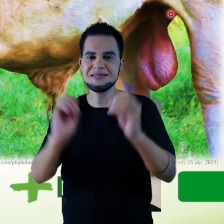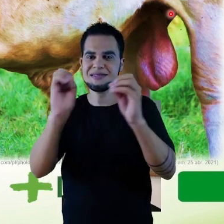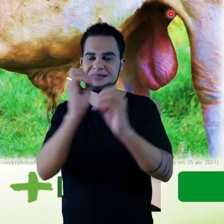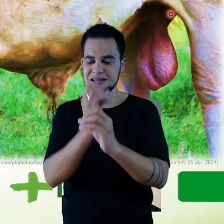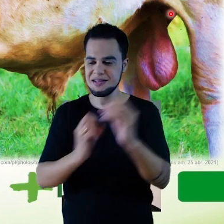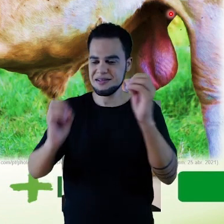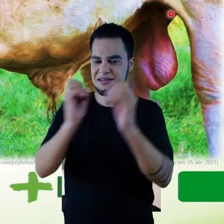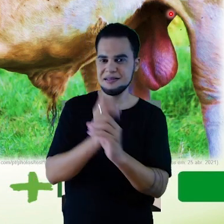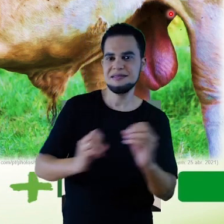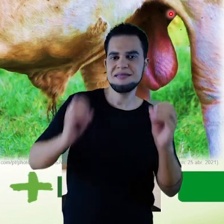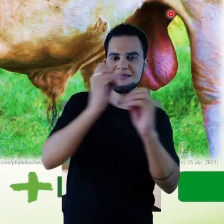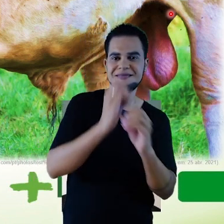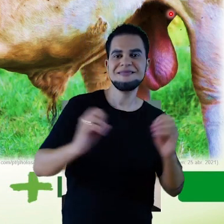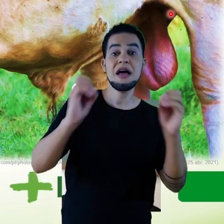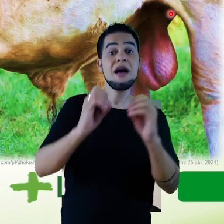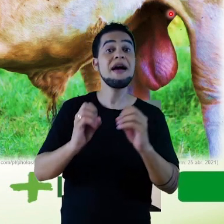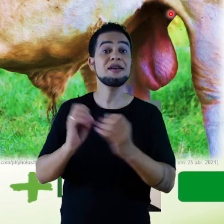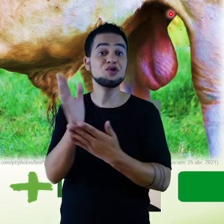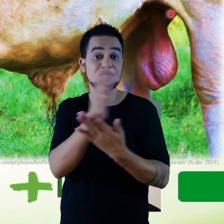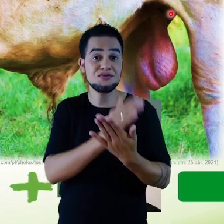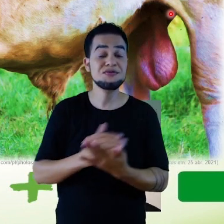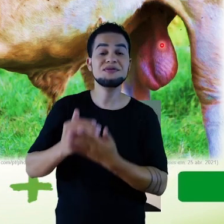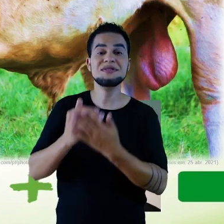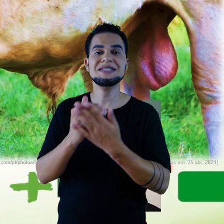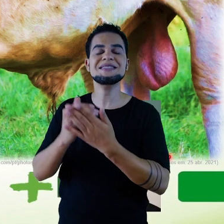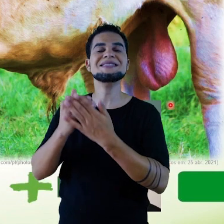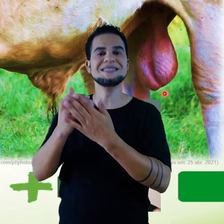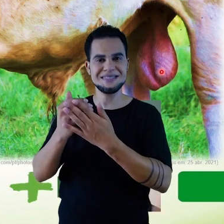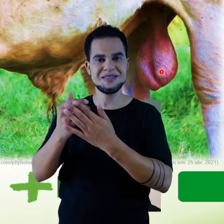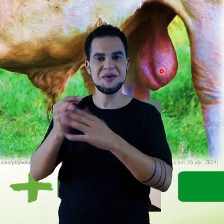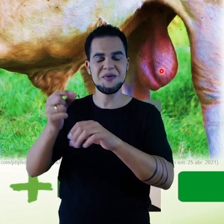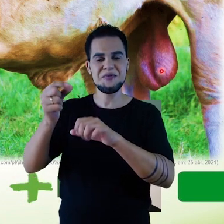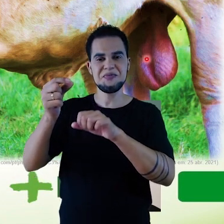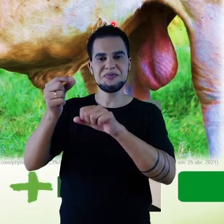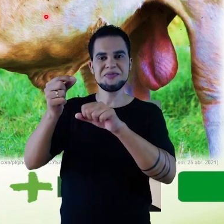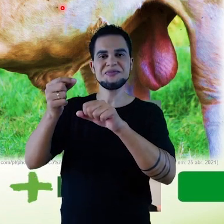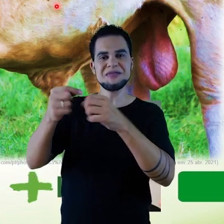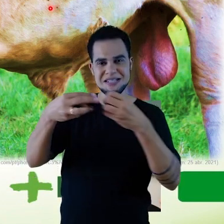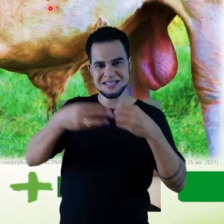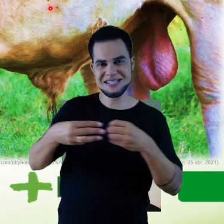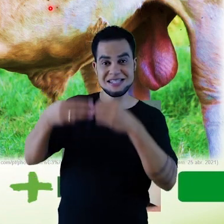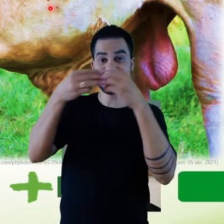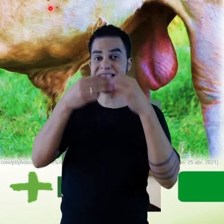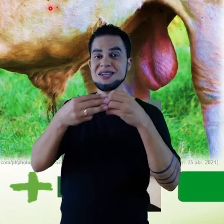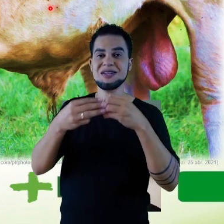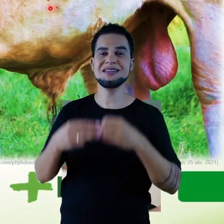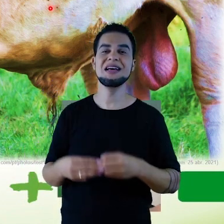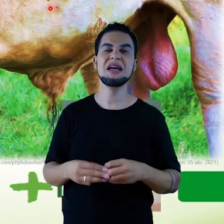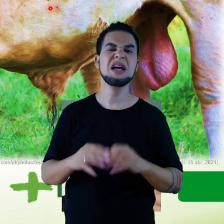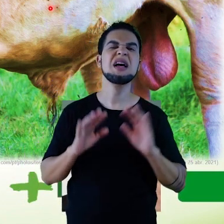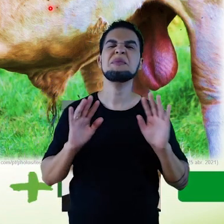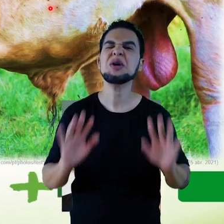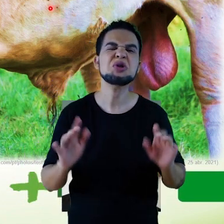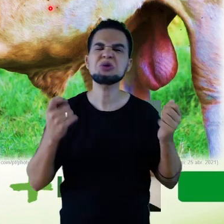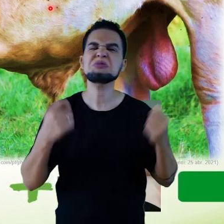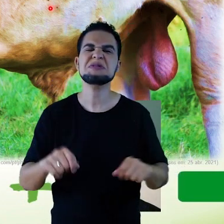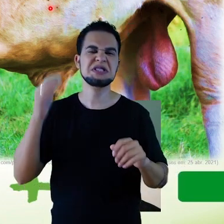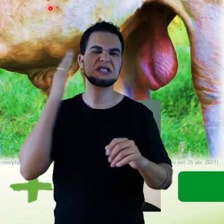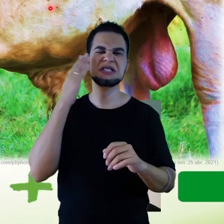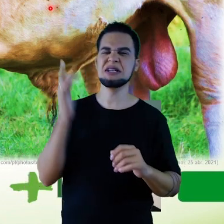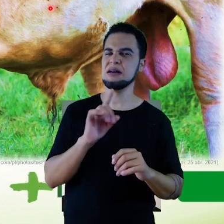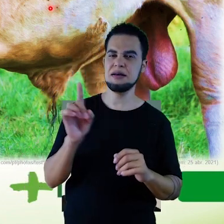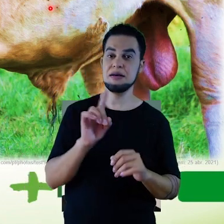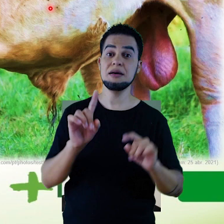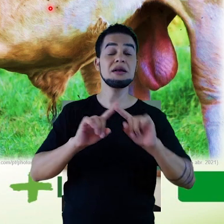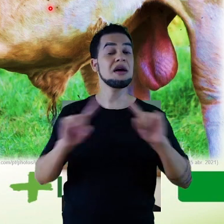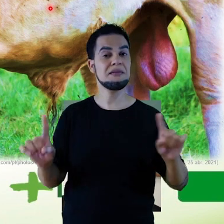por meiose, que é um processo de divisão celular. Só que eu vou te contar, o boi, ninguém tem que saber isso que eu vou falar, mas é porque eu já sei,